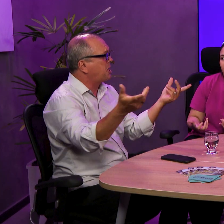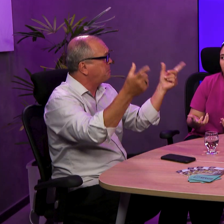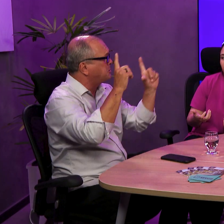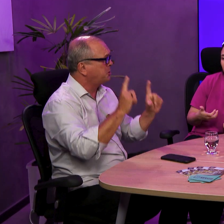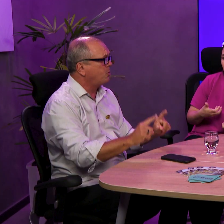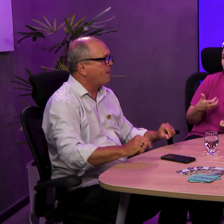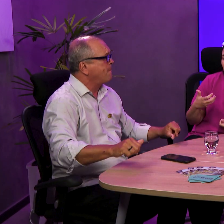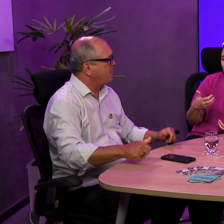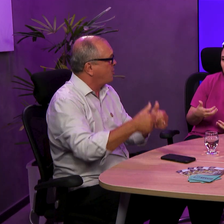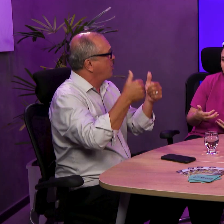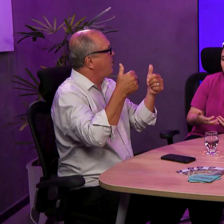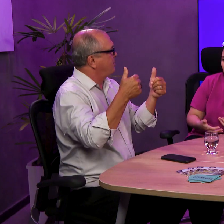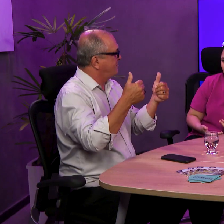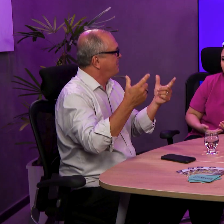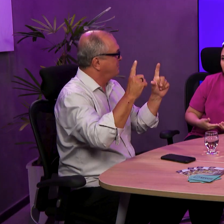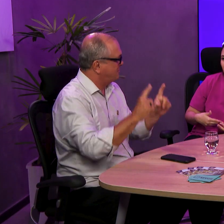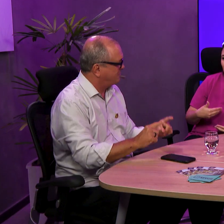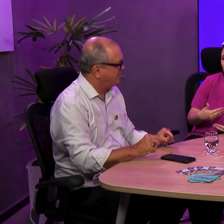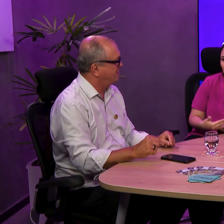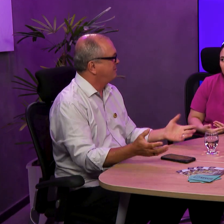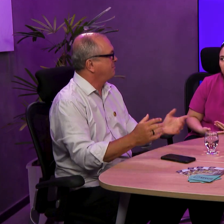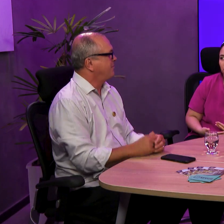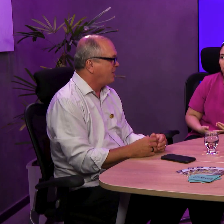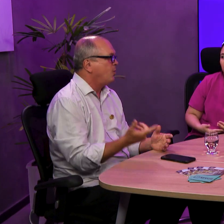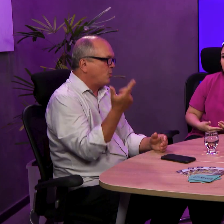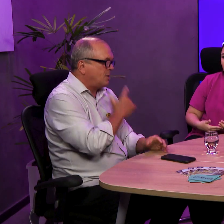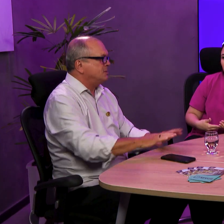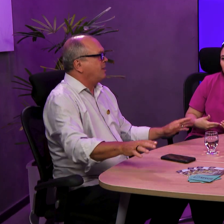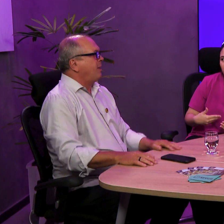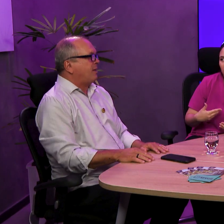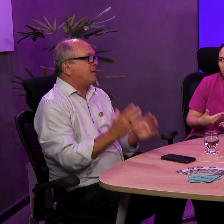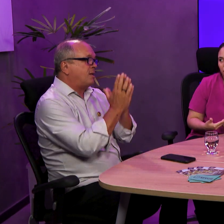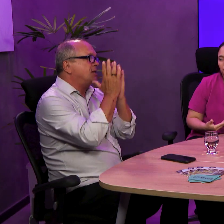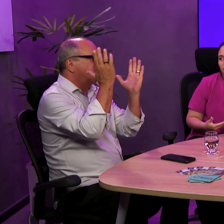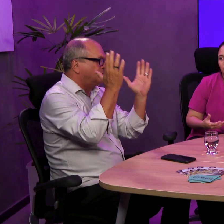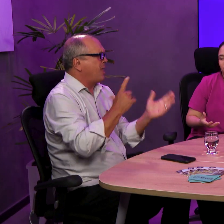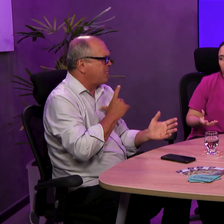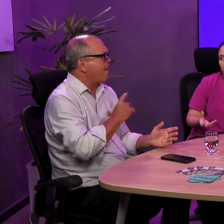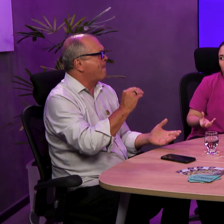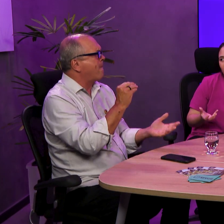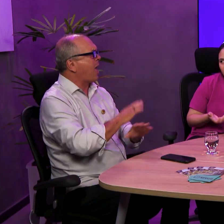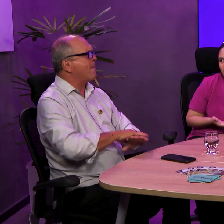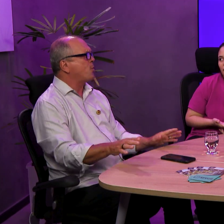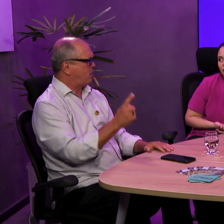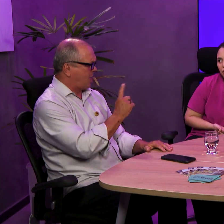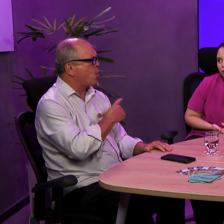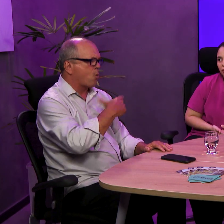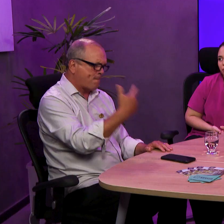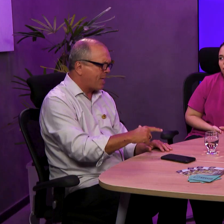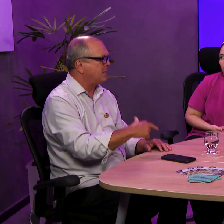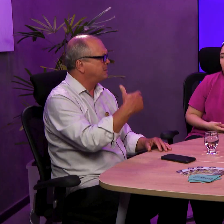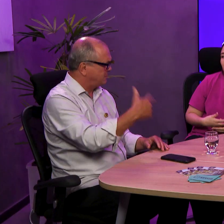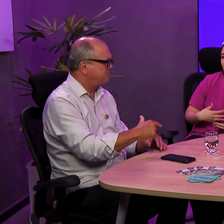conseguem, né, fazer a Ciptea, fazer o cadastro. E a gente conseguiu, né, quase zerar a